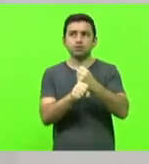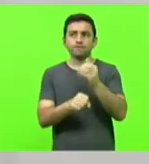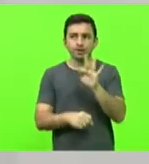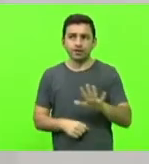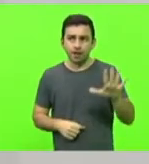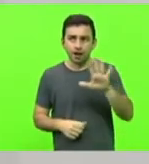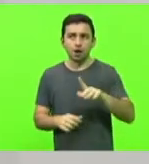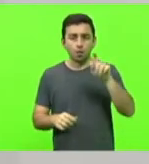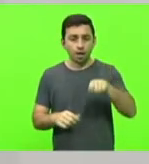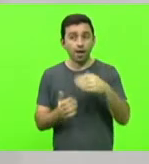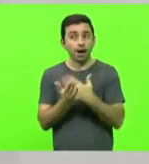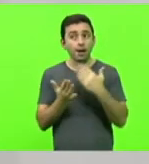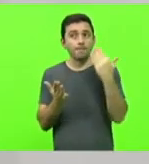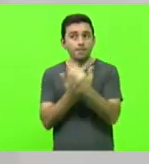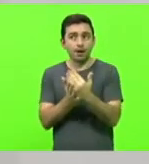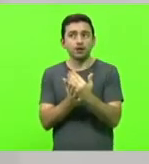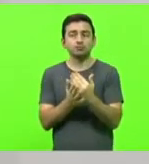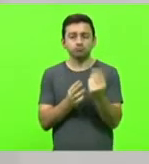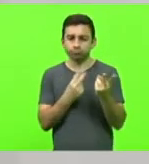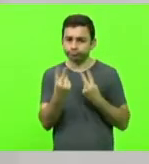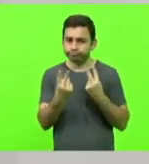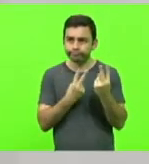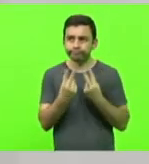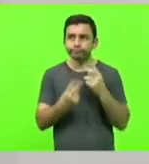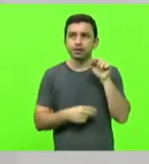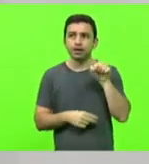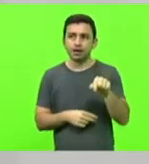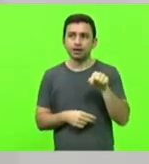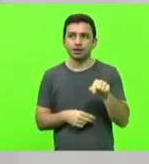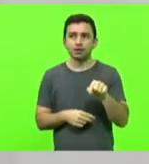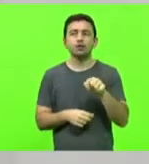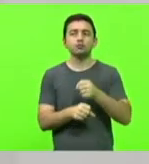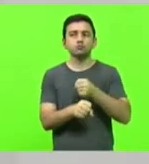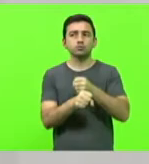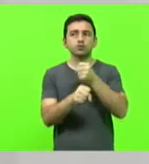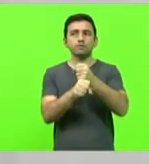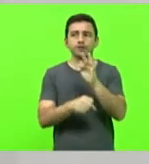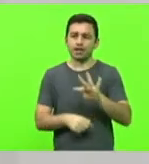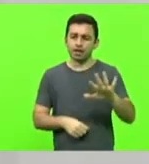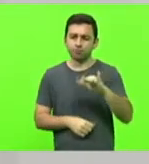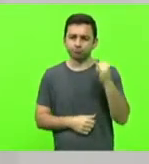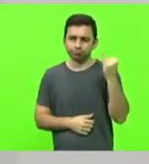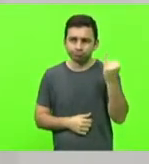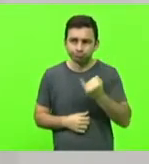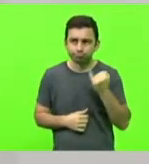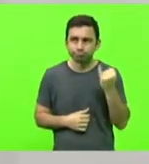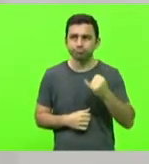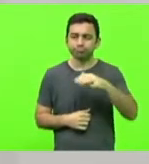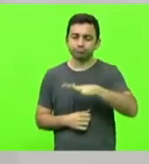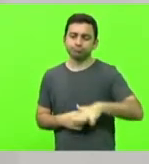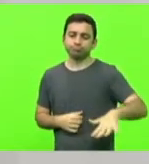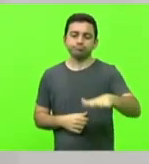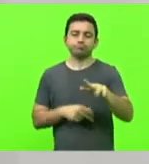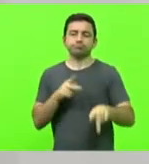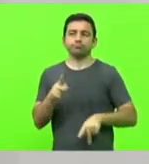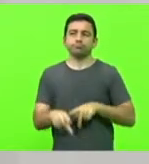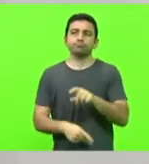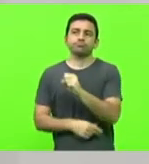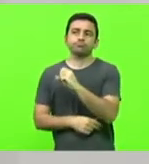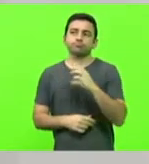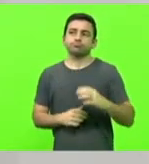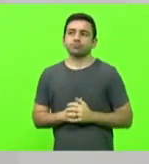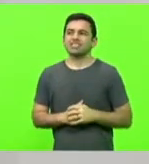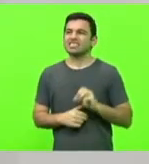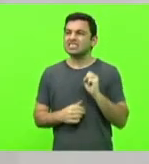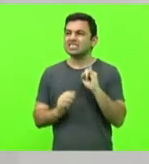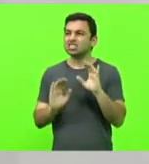acelerar a duplicação de uma rodovia federal, de uma obra federal tão importante para todos os catarinenses. Mas já que colocou